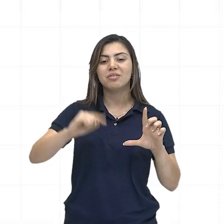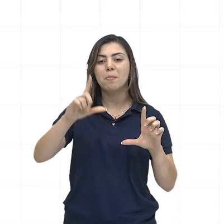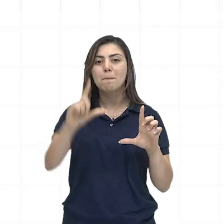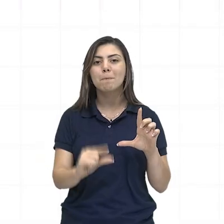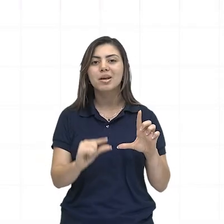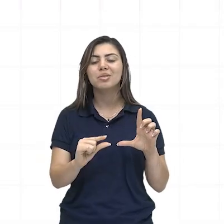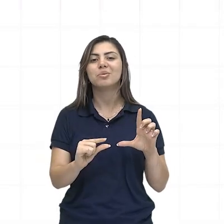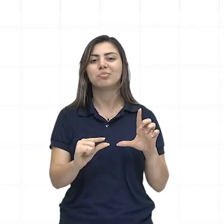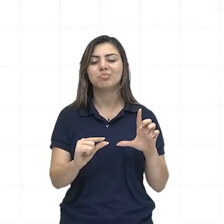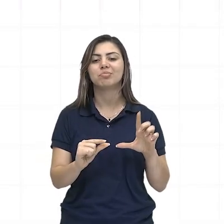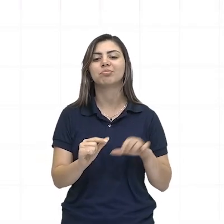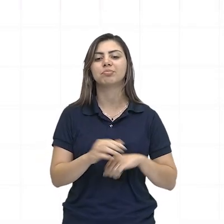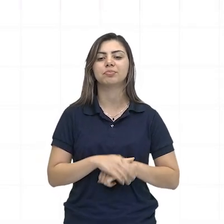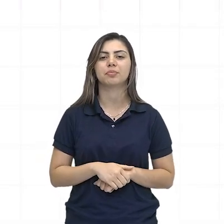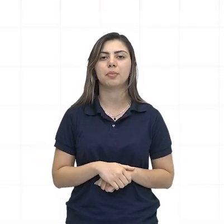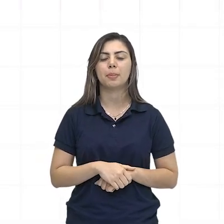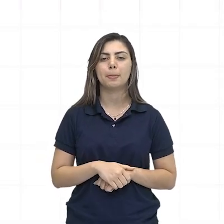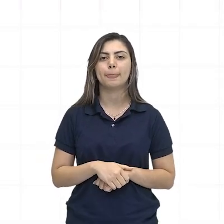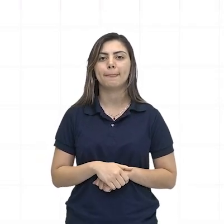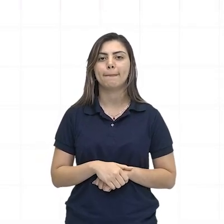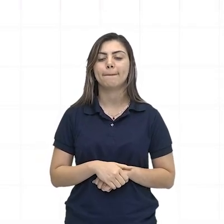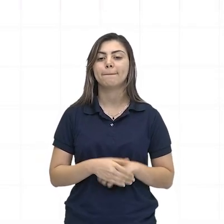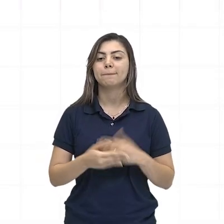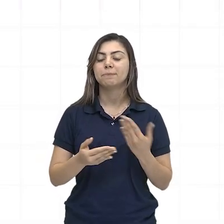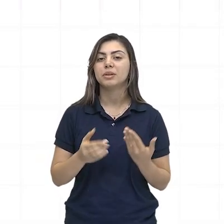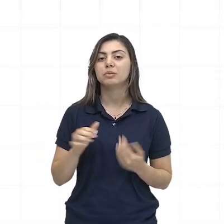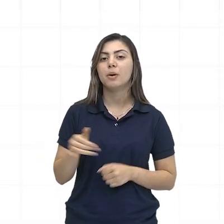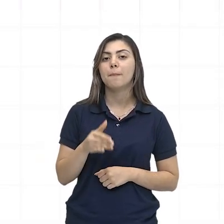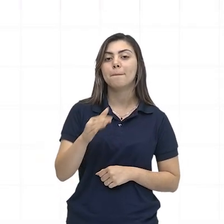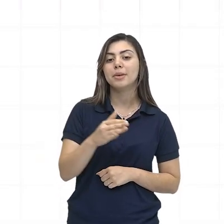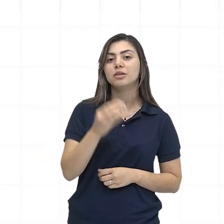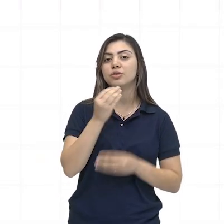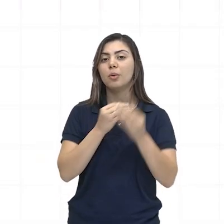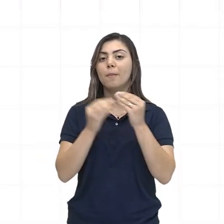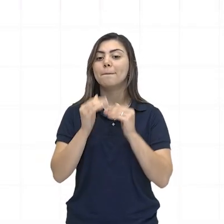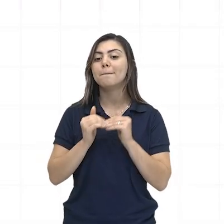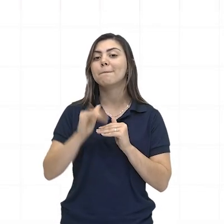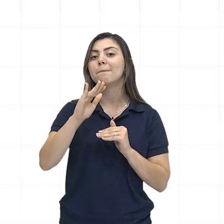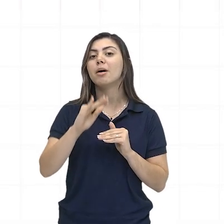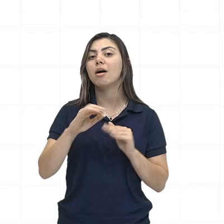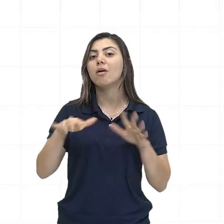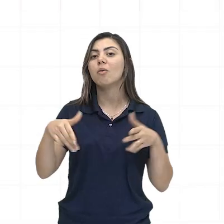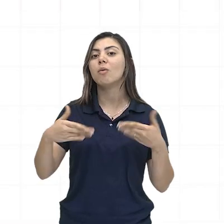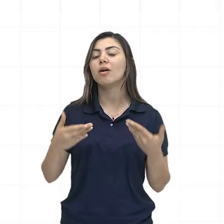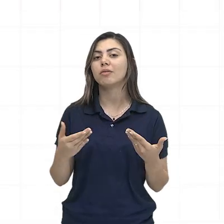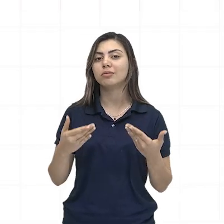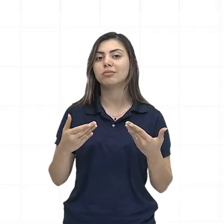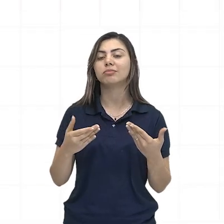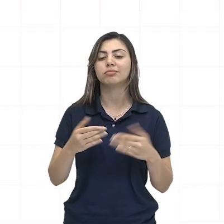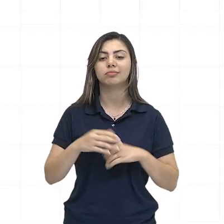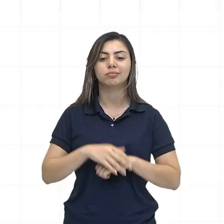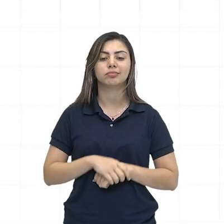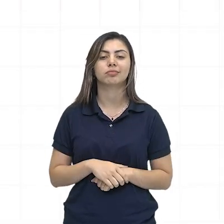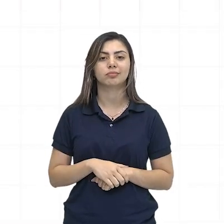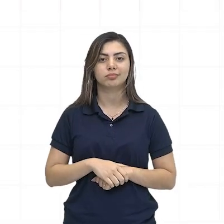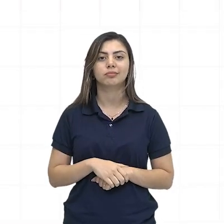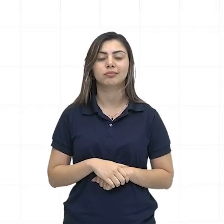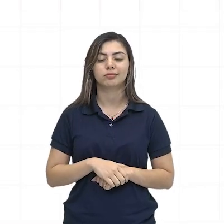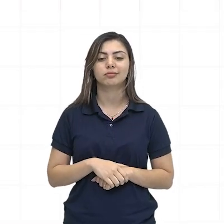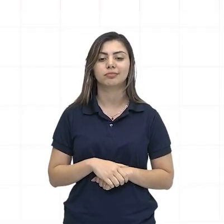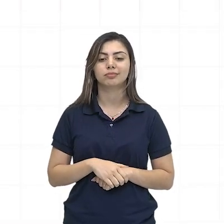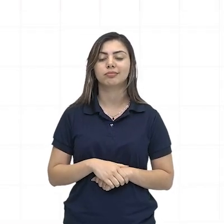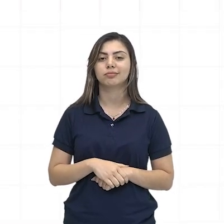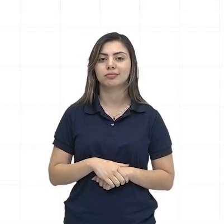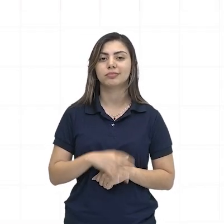gráfico. E o peixe aqui mais consumido, certo? Na pesquisa